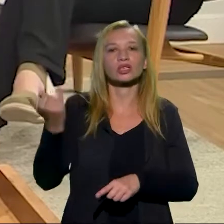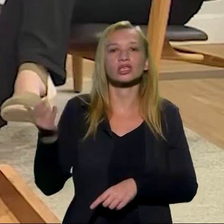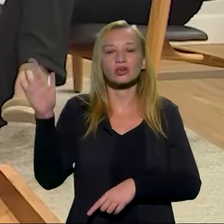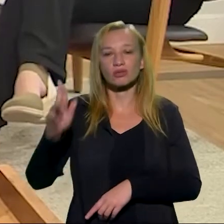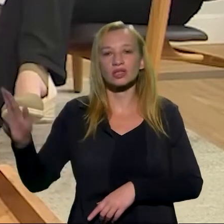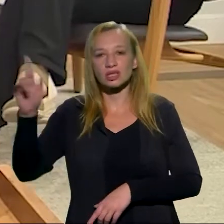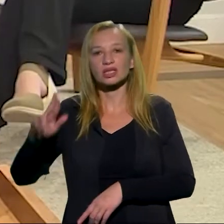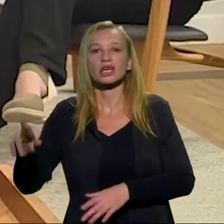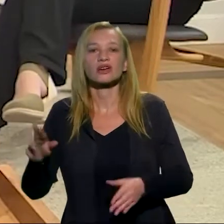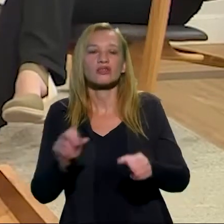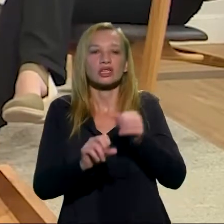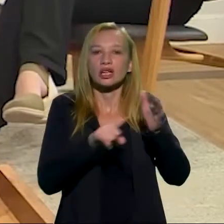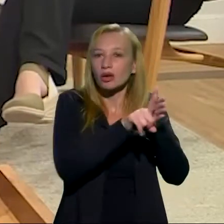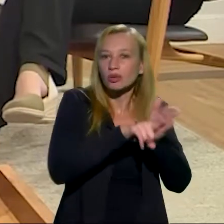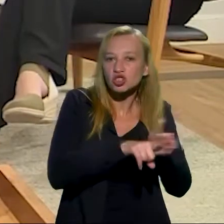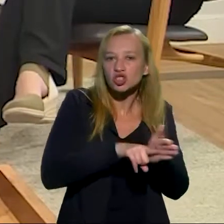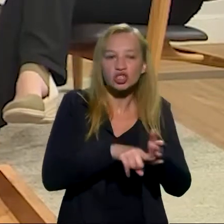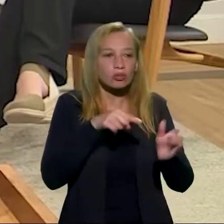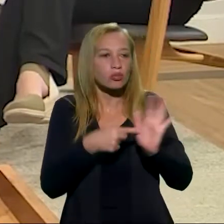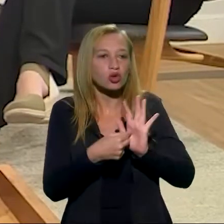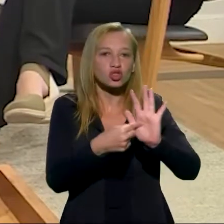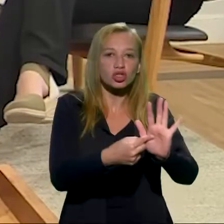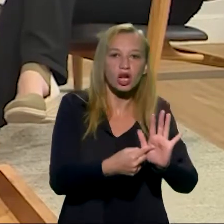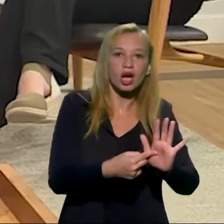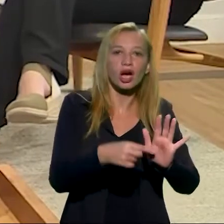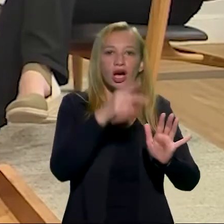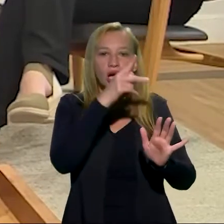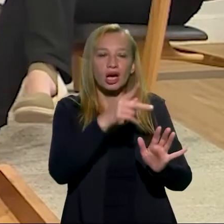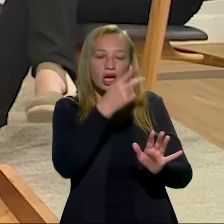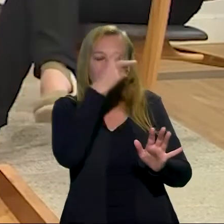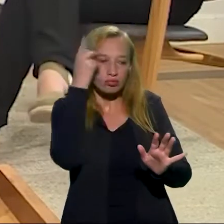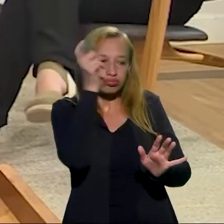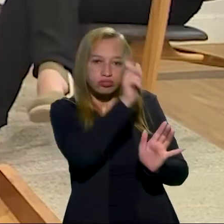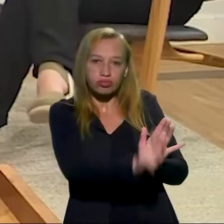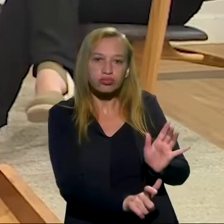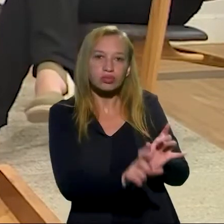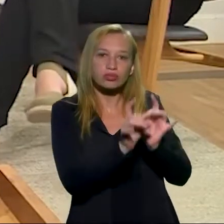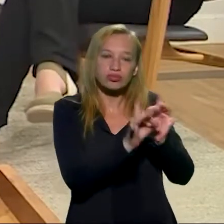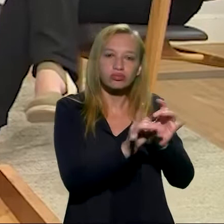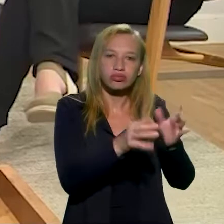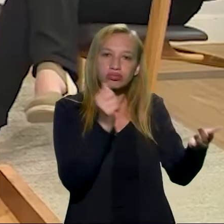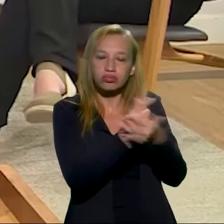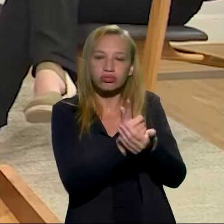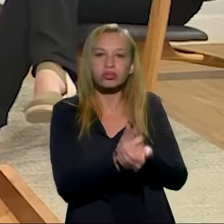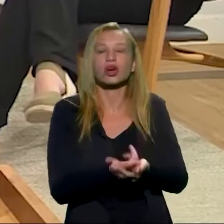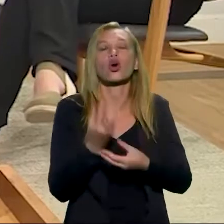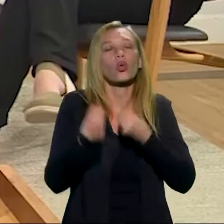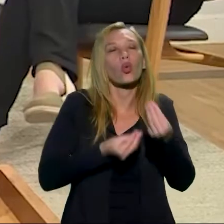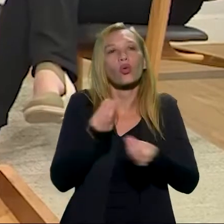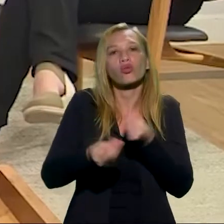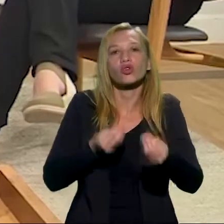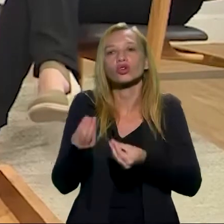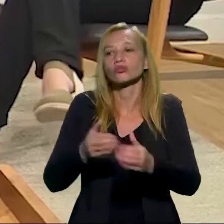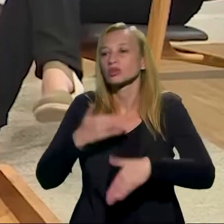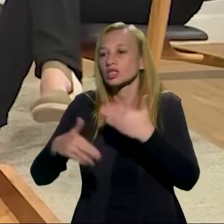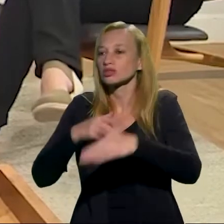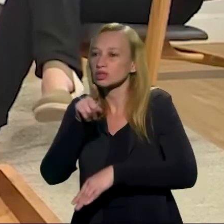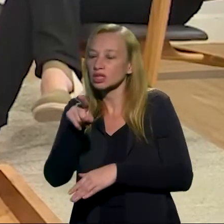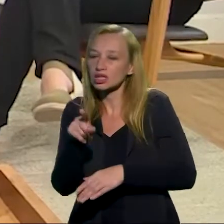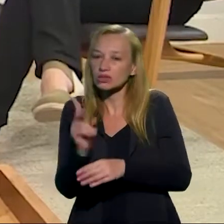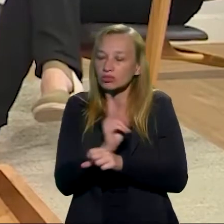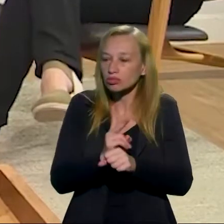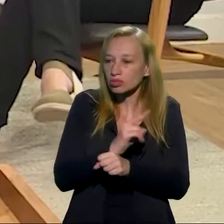da universidade fazer a pesquisa, identificar um pouco o perfil do consumidor. Como foi no processo que